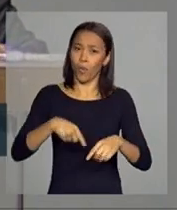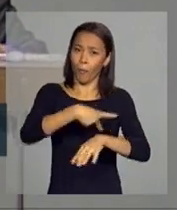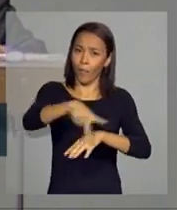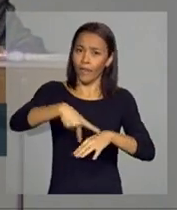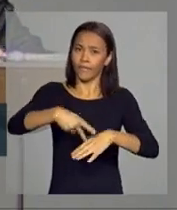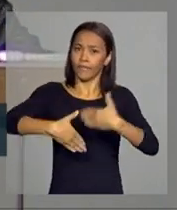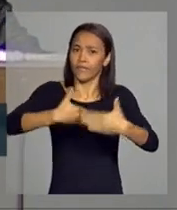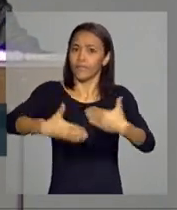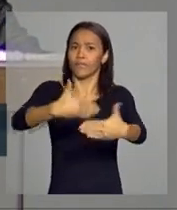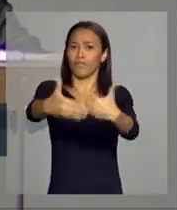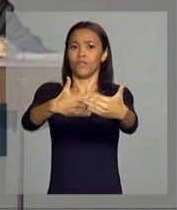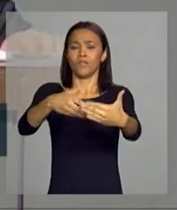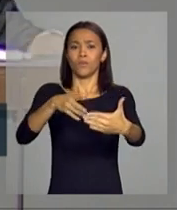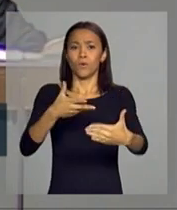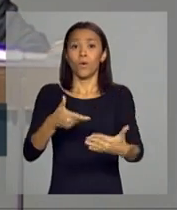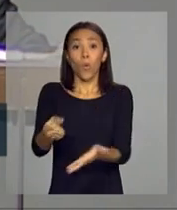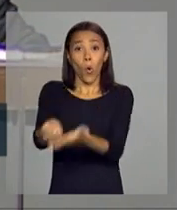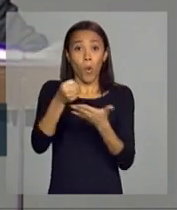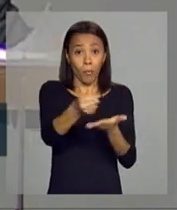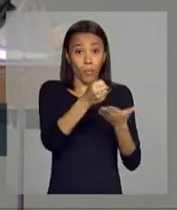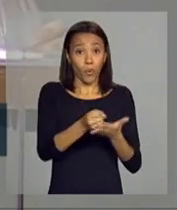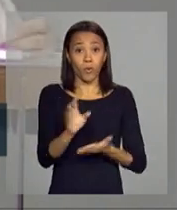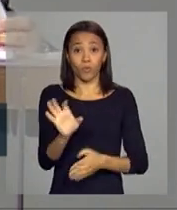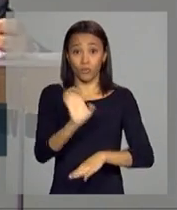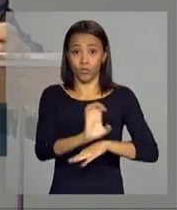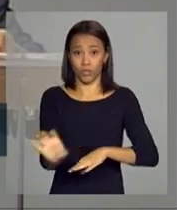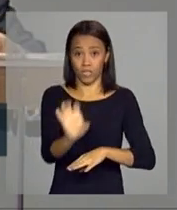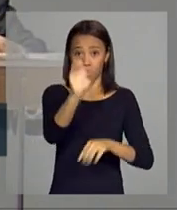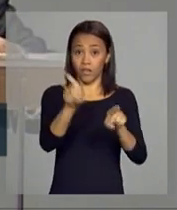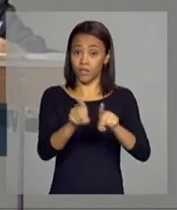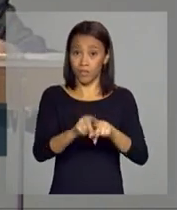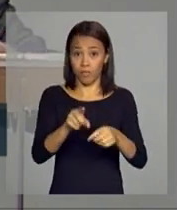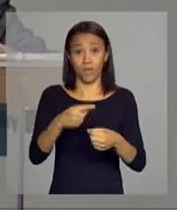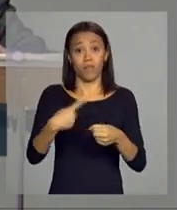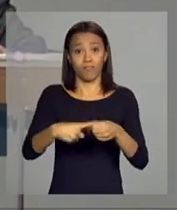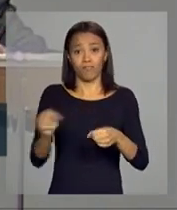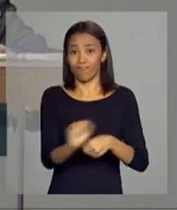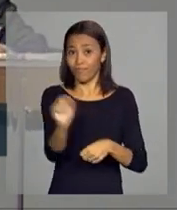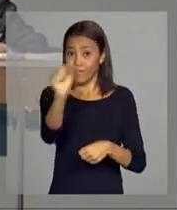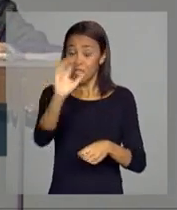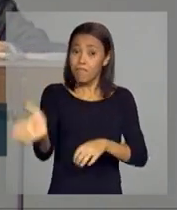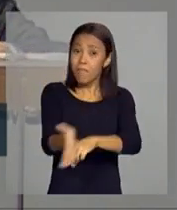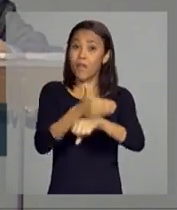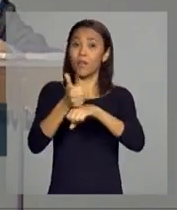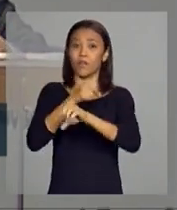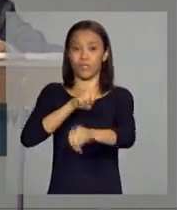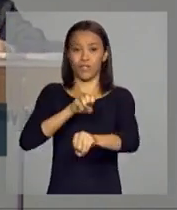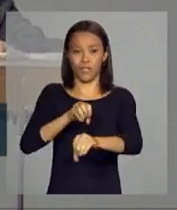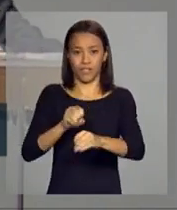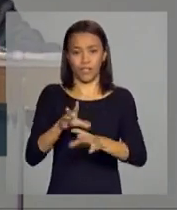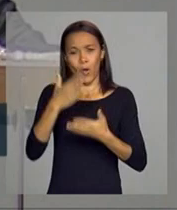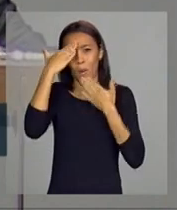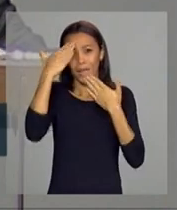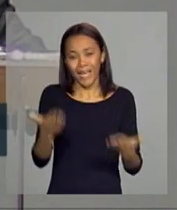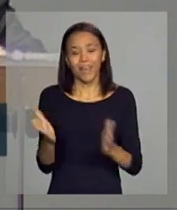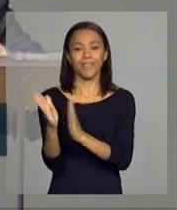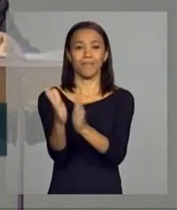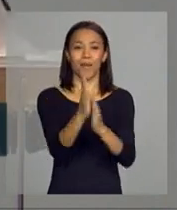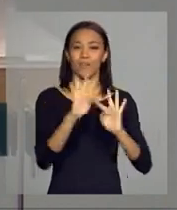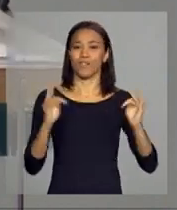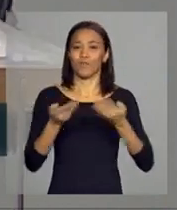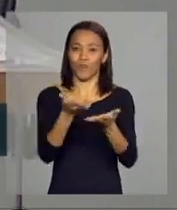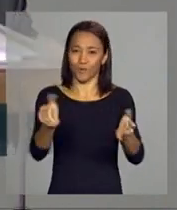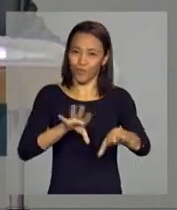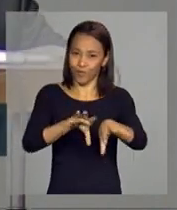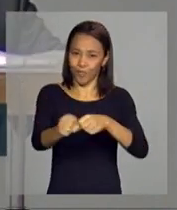com apoio dos estados, dos municípios e melhorando cada vez mais a qualidade da educação. Então, muito obrigado e parabéns a todos os